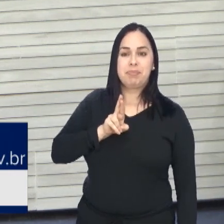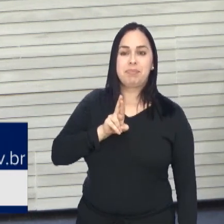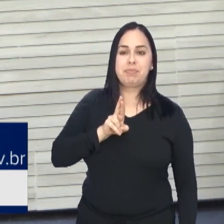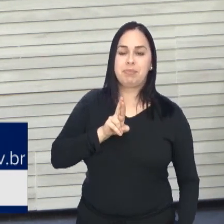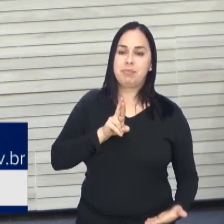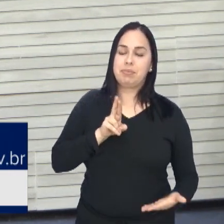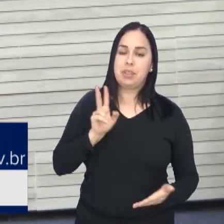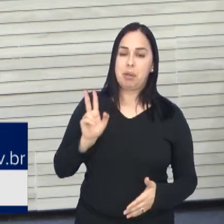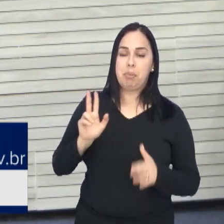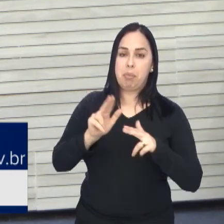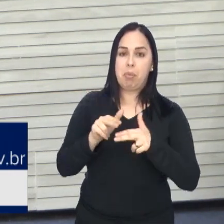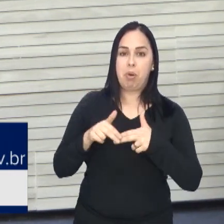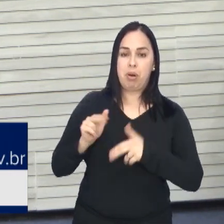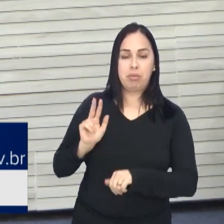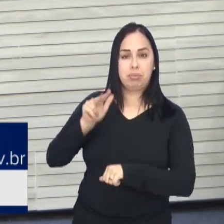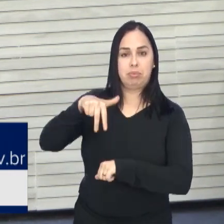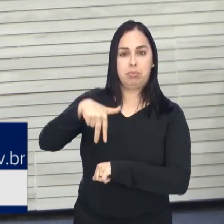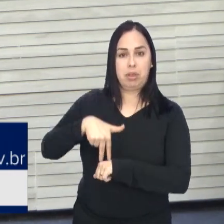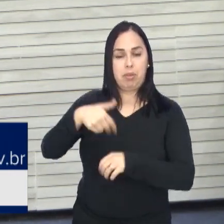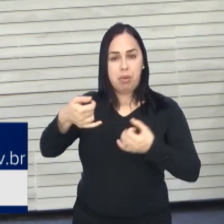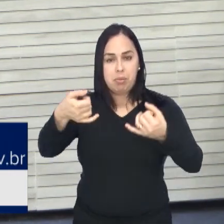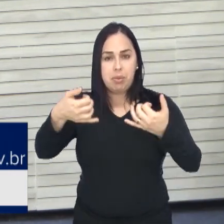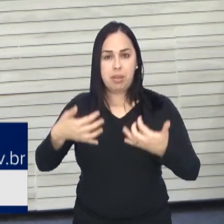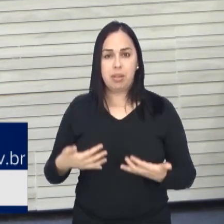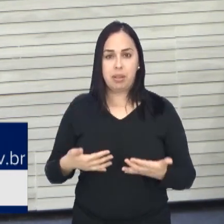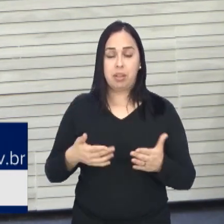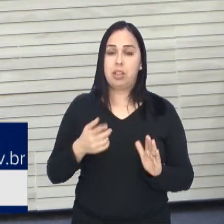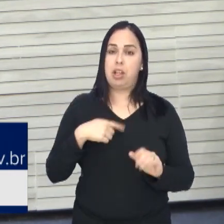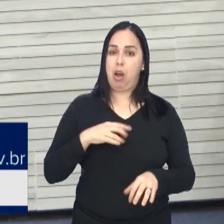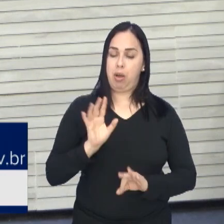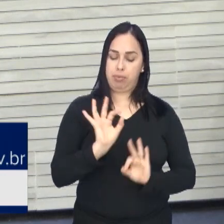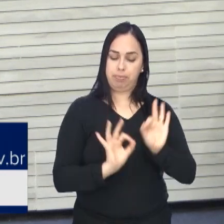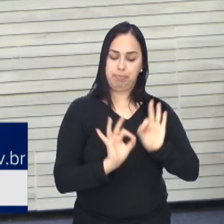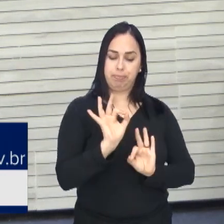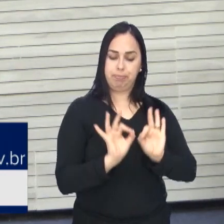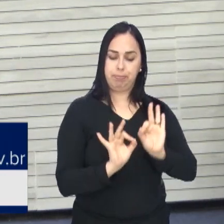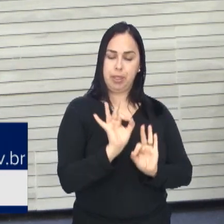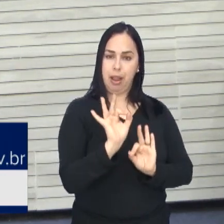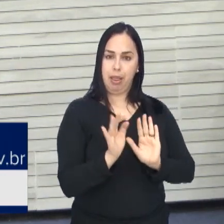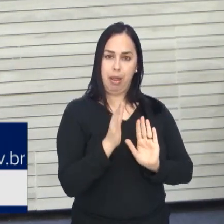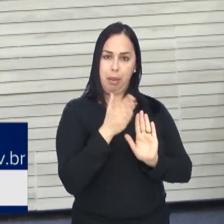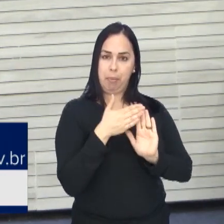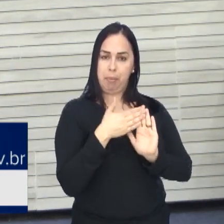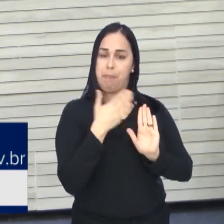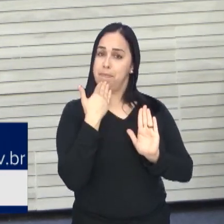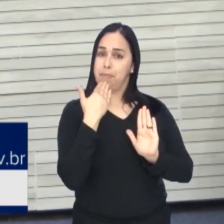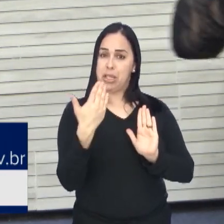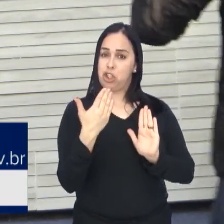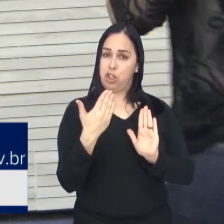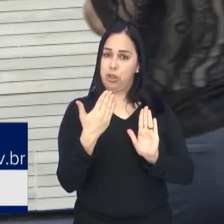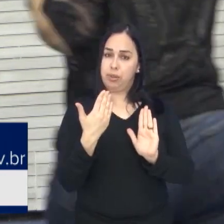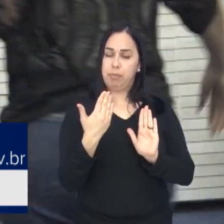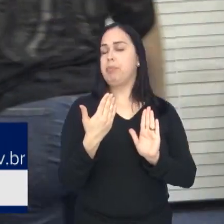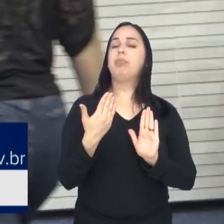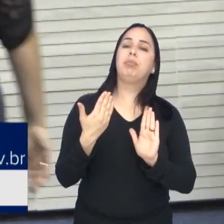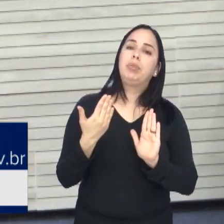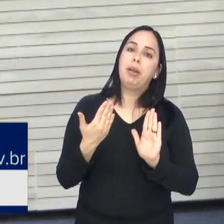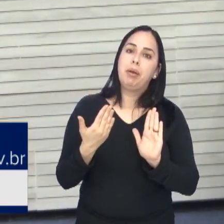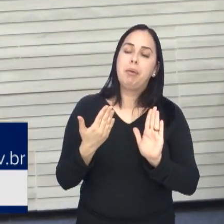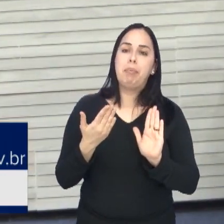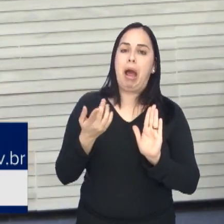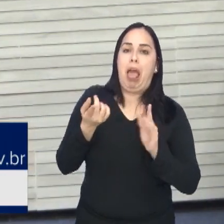E eu venho aqui falar sobre esse requerimento, que quando a gente faz o requerimento, a gente não vem aqui fazer um requerimento para